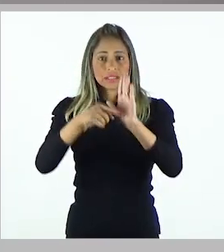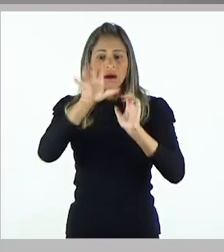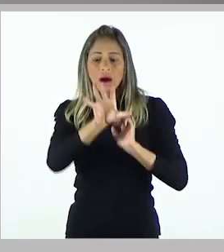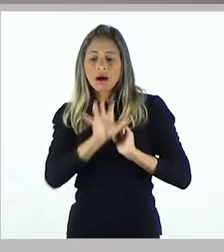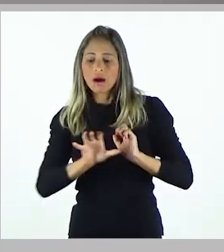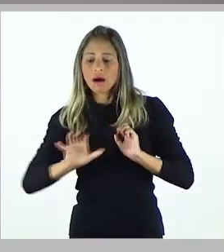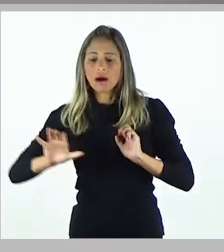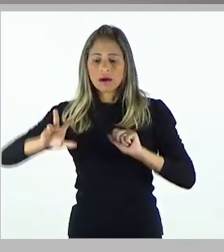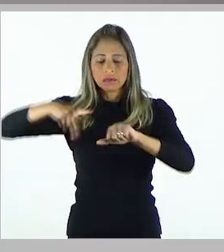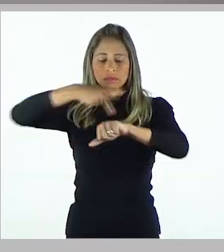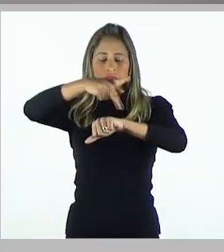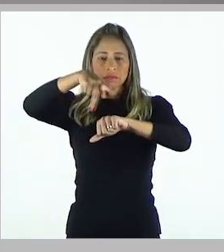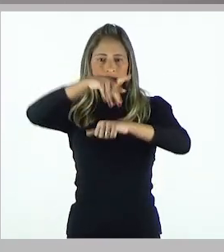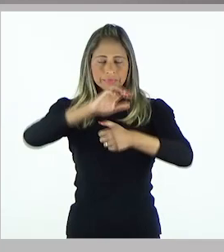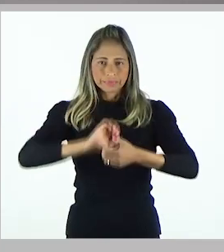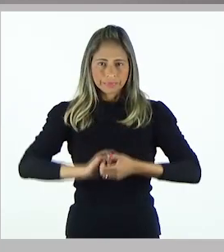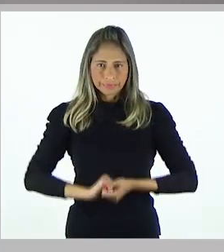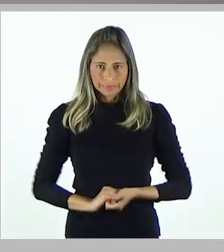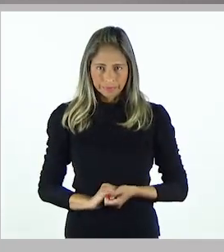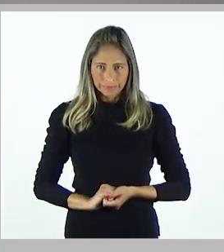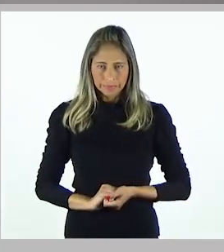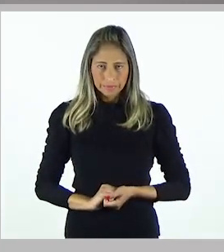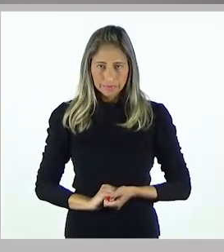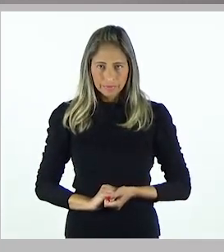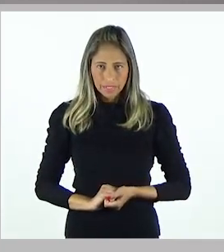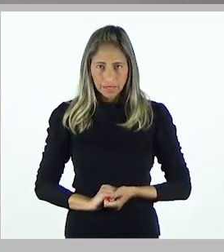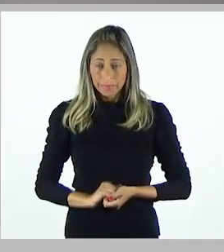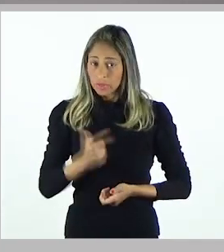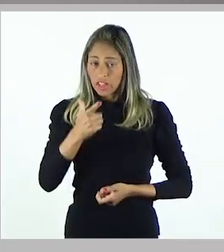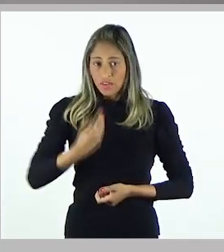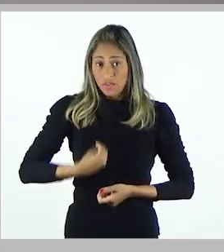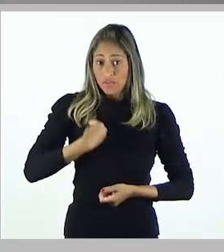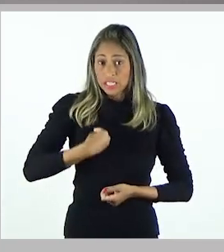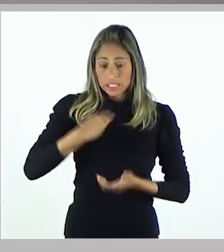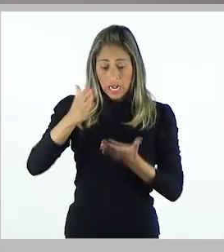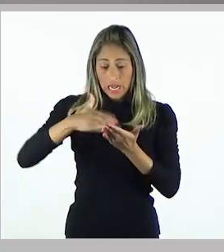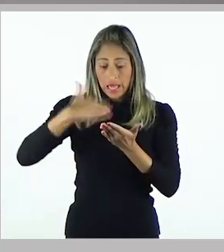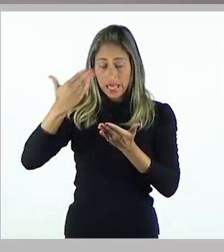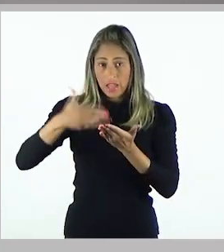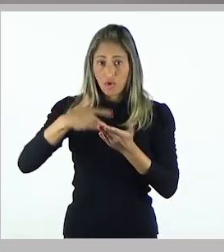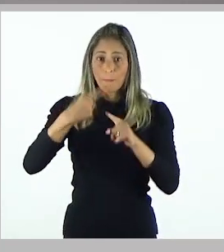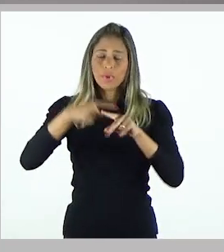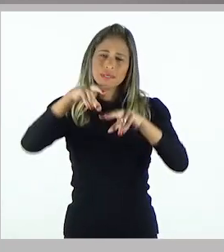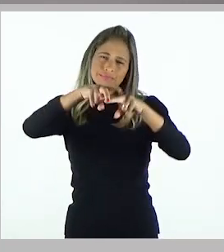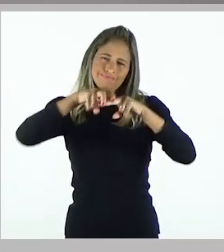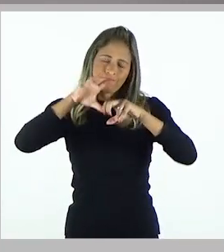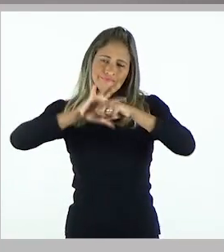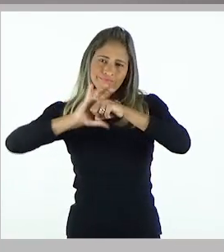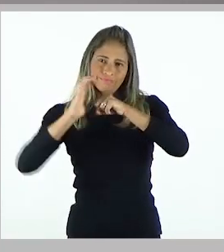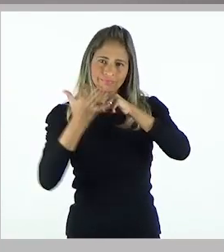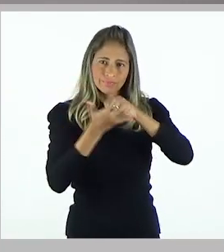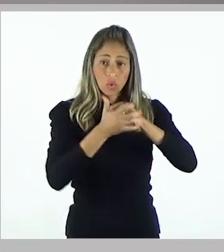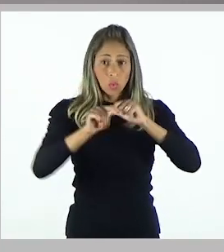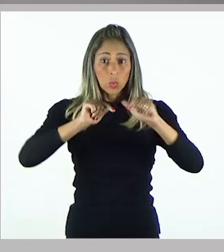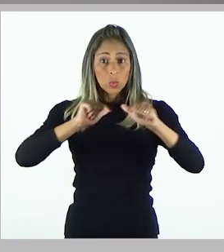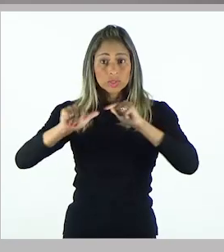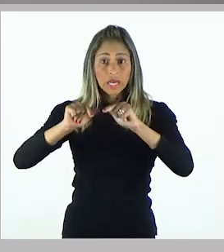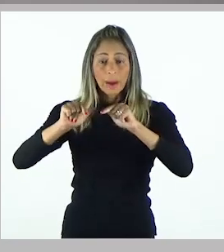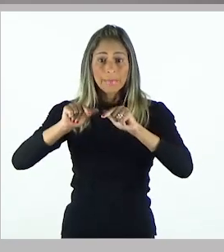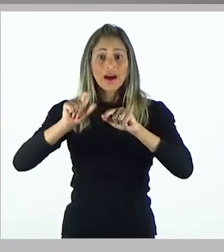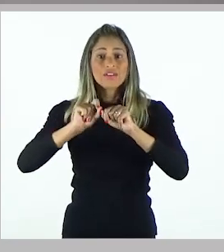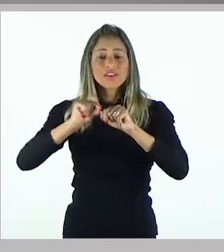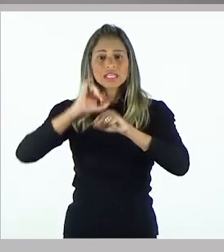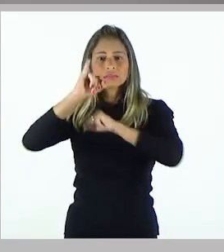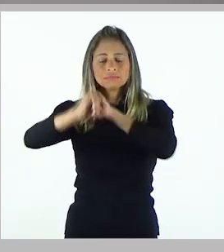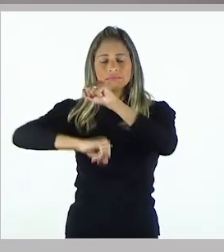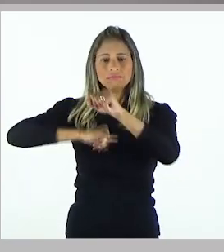representando as regiões de todo o país. Sem acesso físico aos livros, por causa da pandemia, todo o trabalho foi realizado